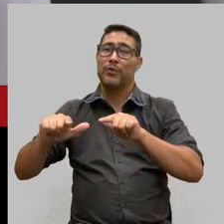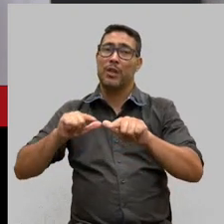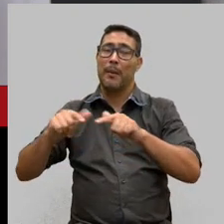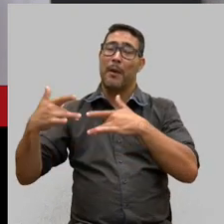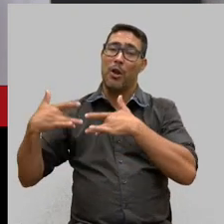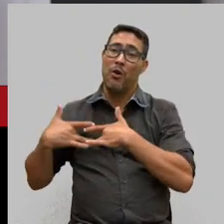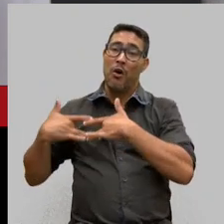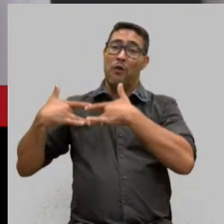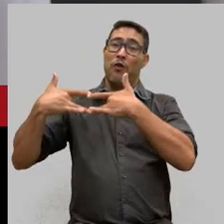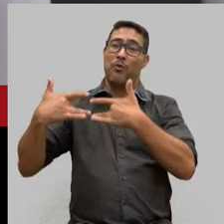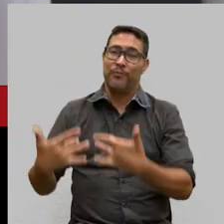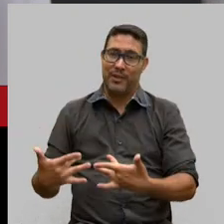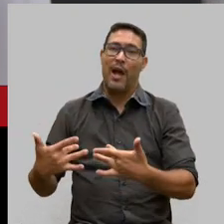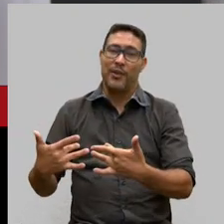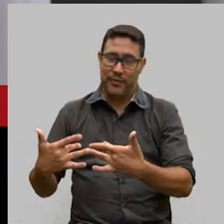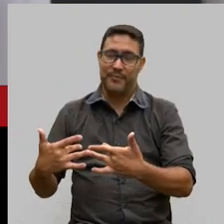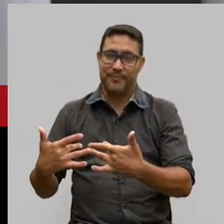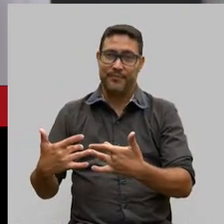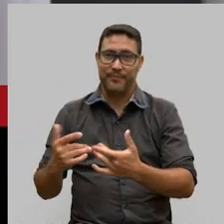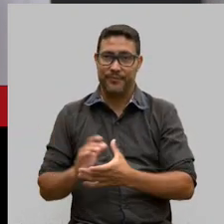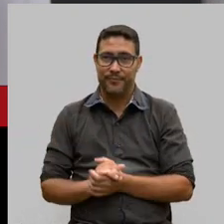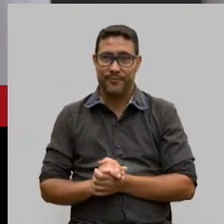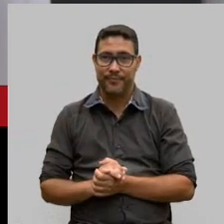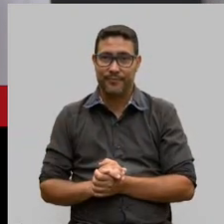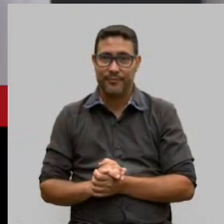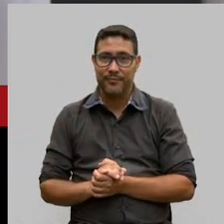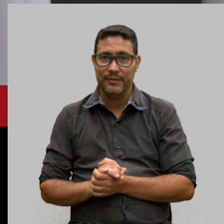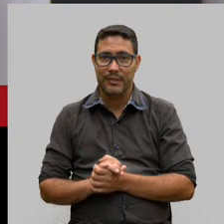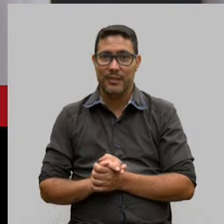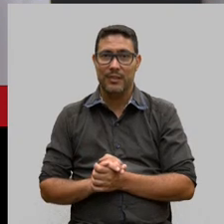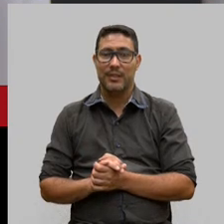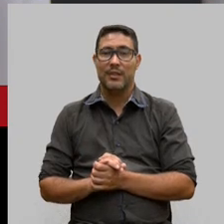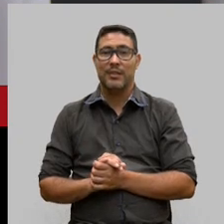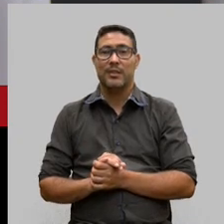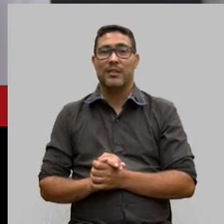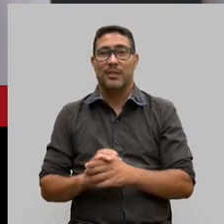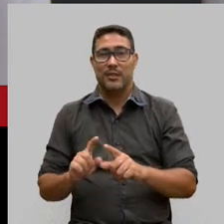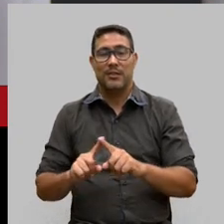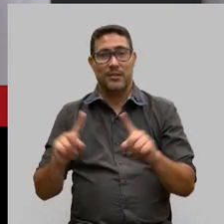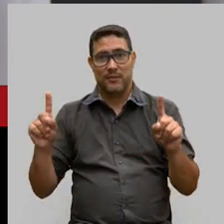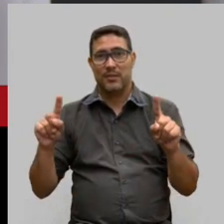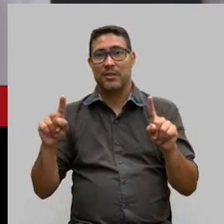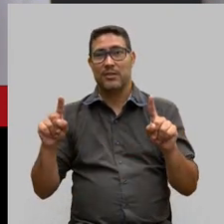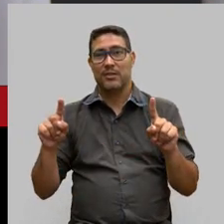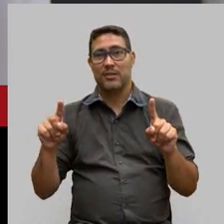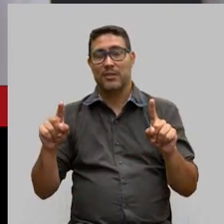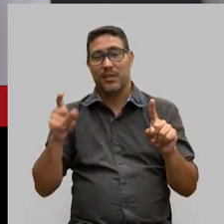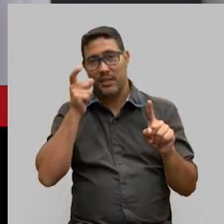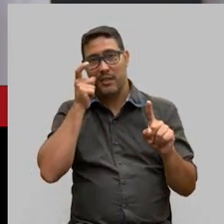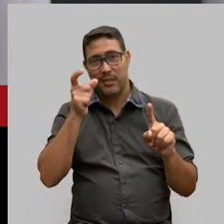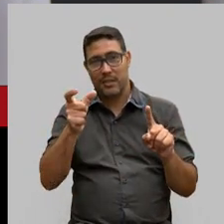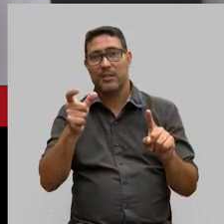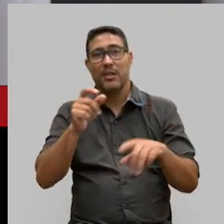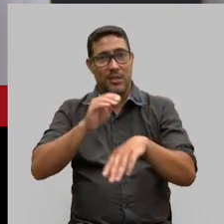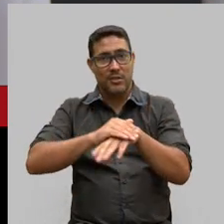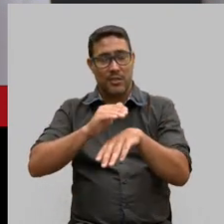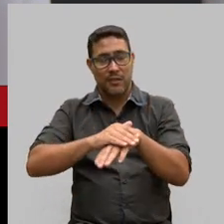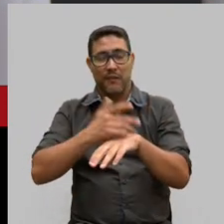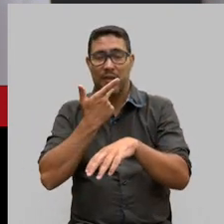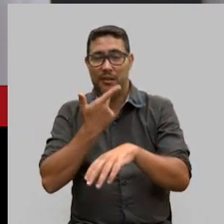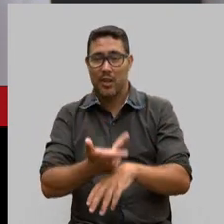repito e é interessante que eu gostaria aqui inicialmente fazer uma